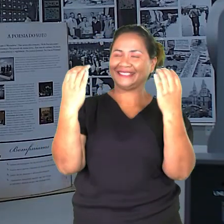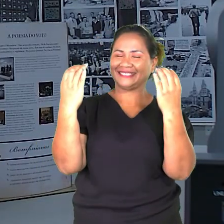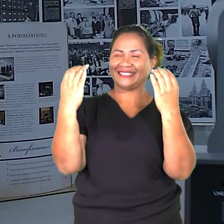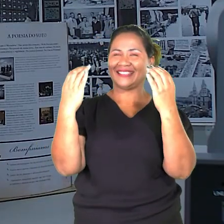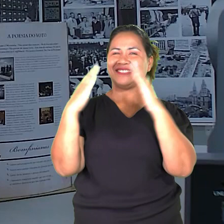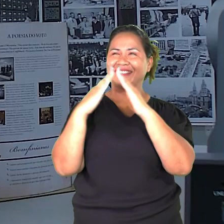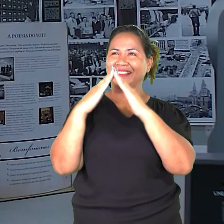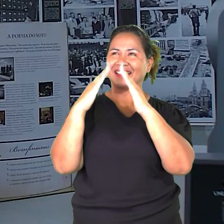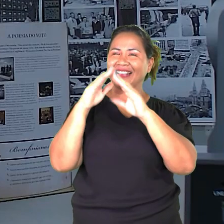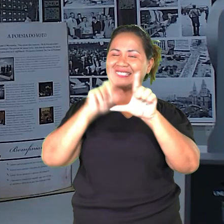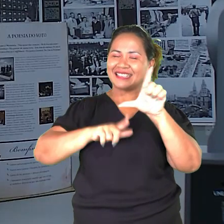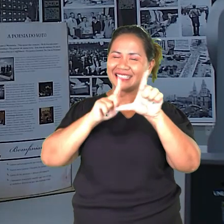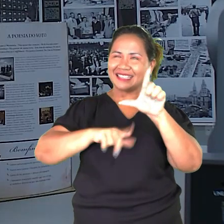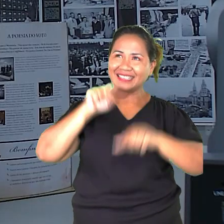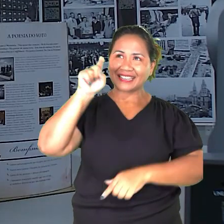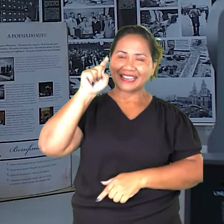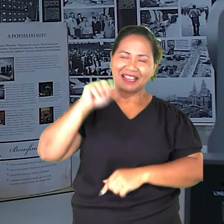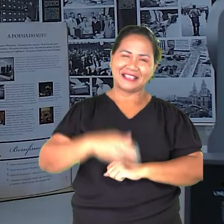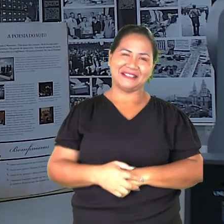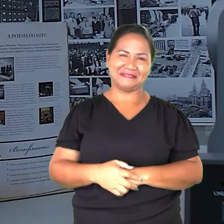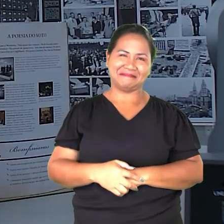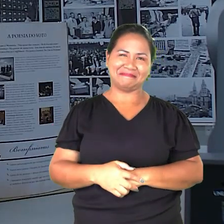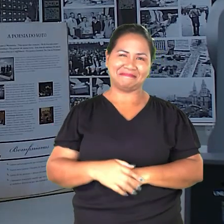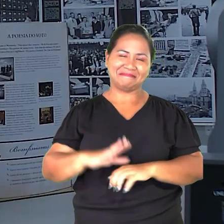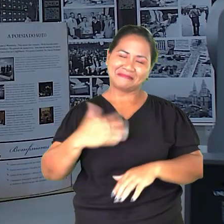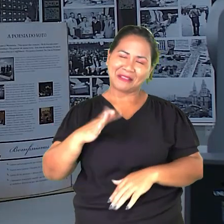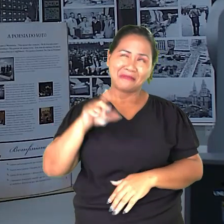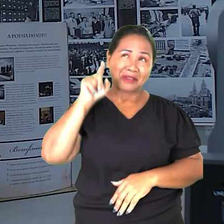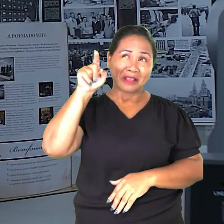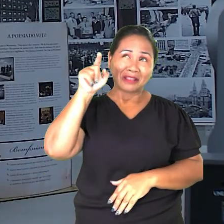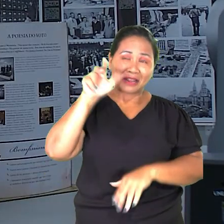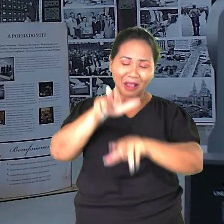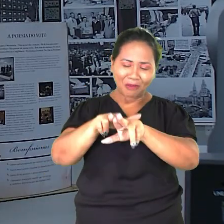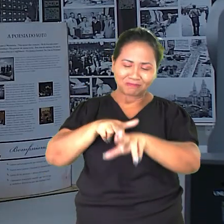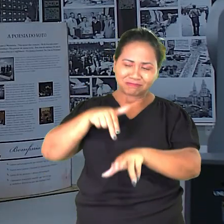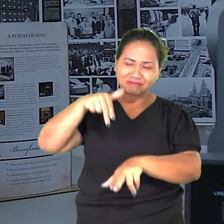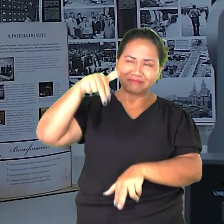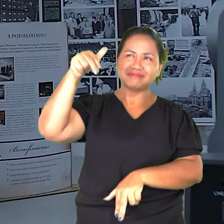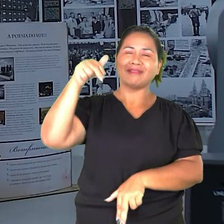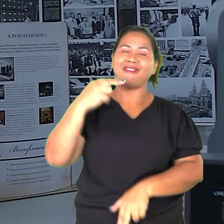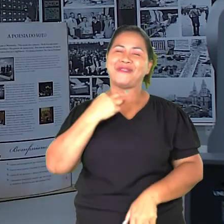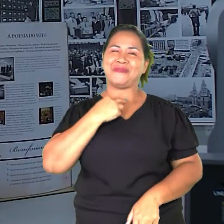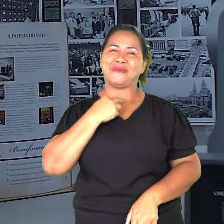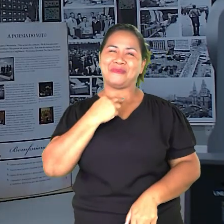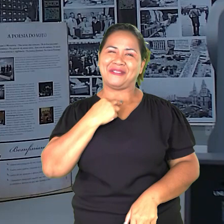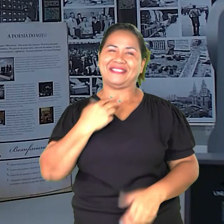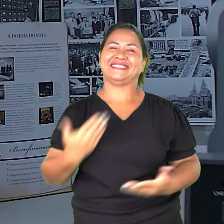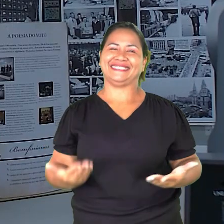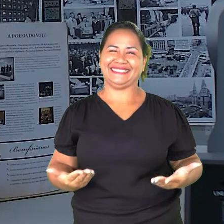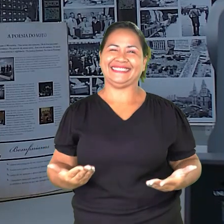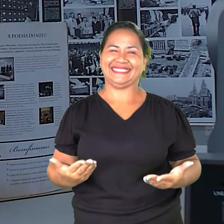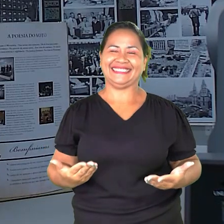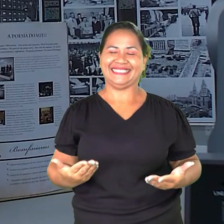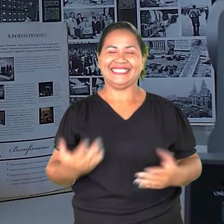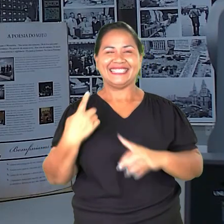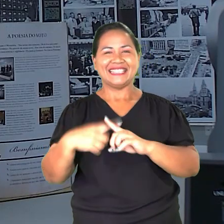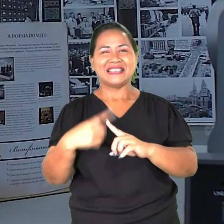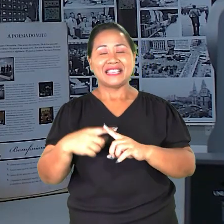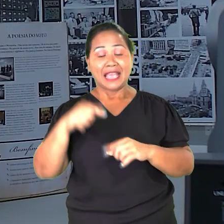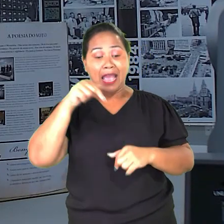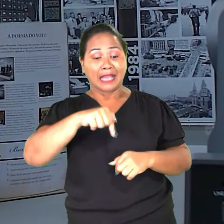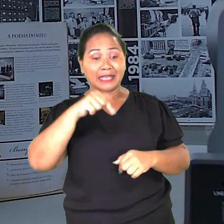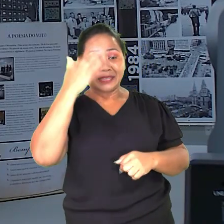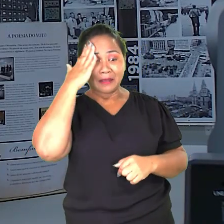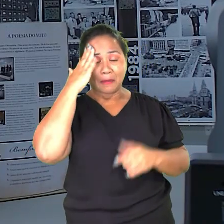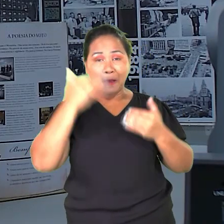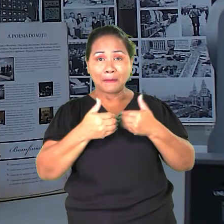esteja acompanhando esse momento tão especial, presidente Galizia, que é a inauguração de um espaço para a